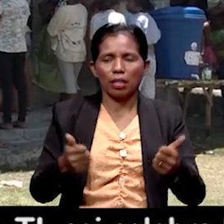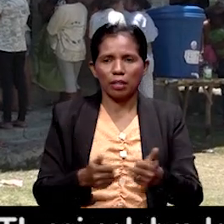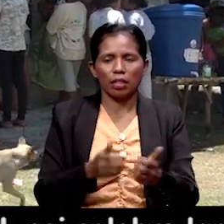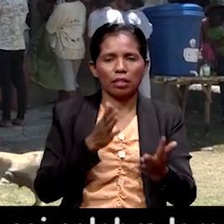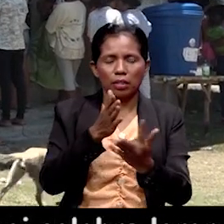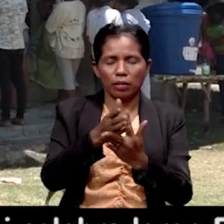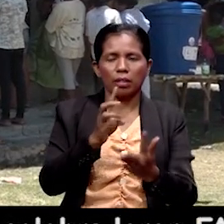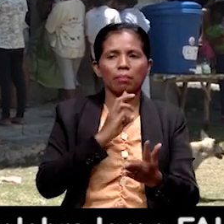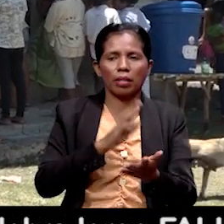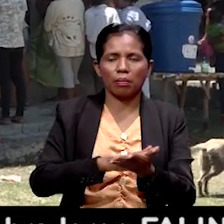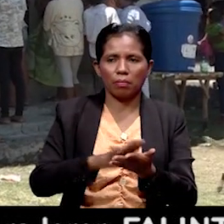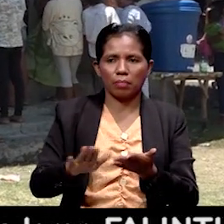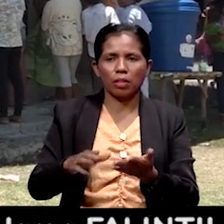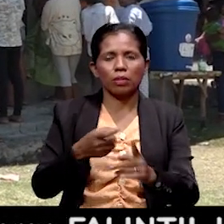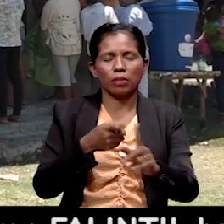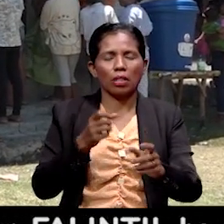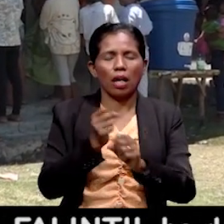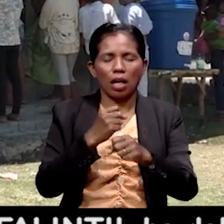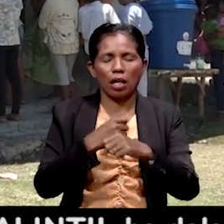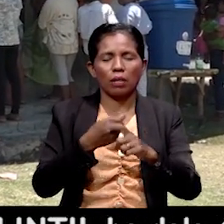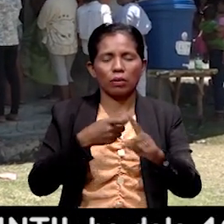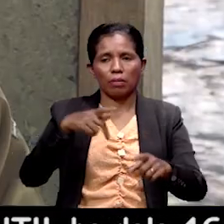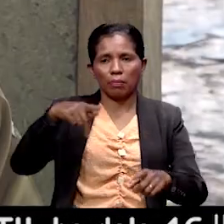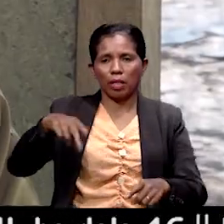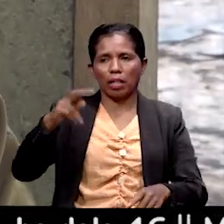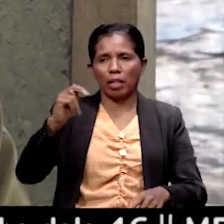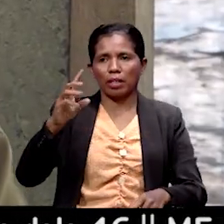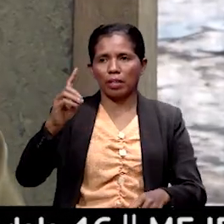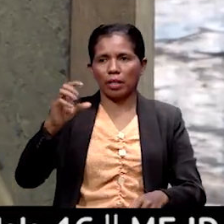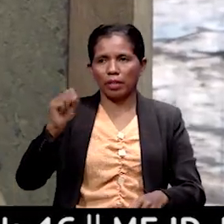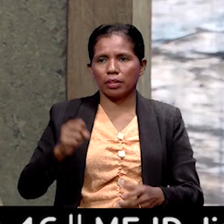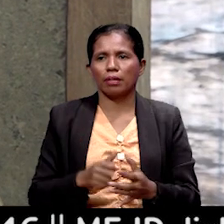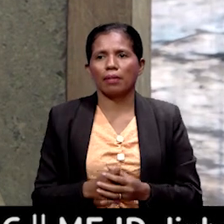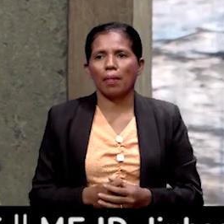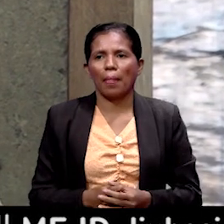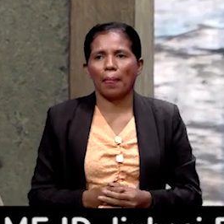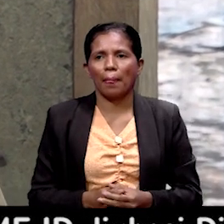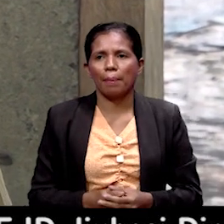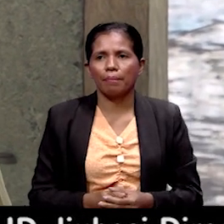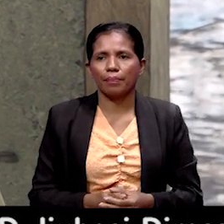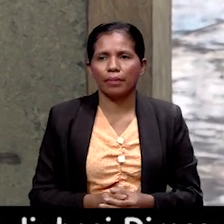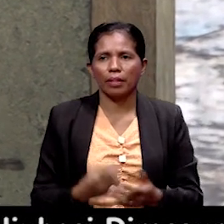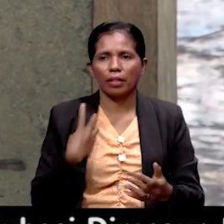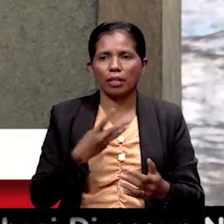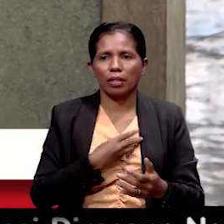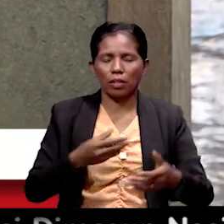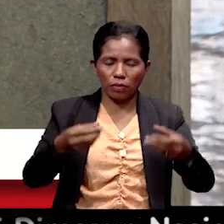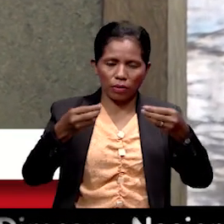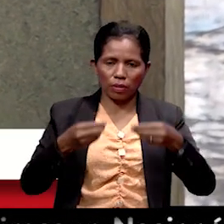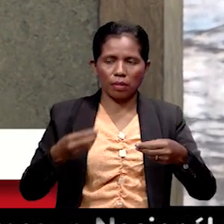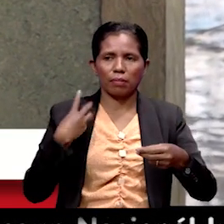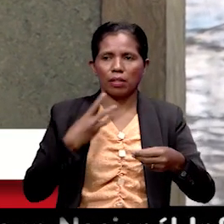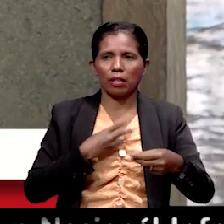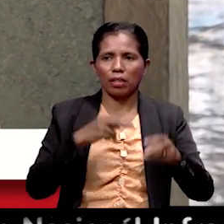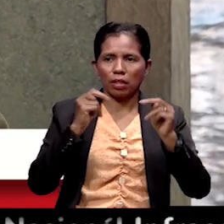hetan construção husi PNDS. Bemos atu mai fale si tina sanudu baleten. Então vou entrega ona baita, ita